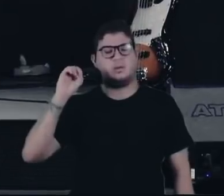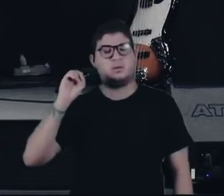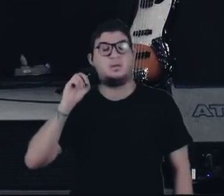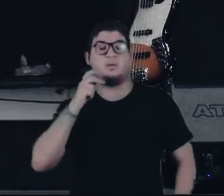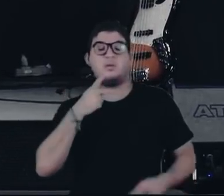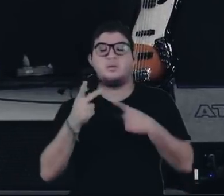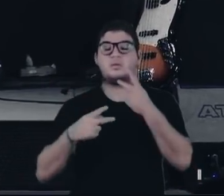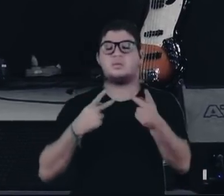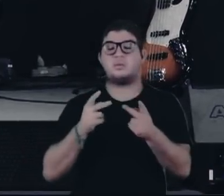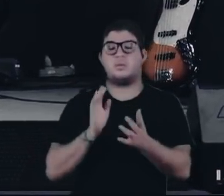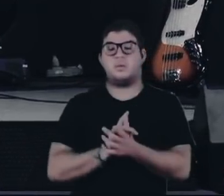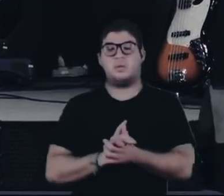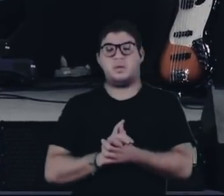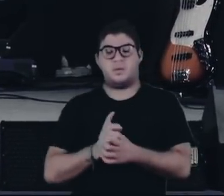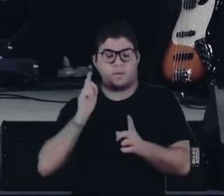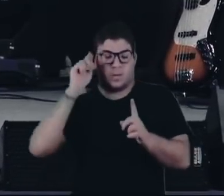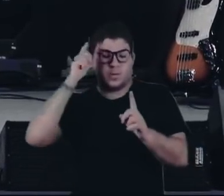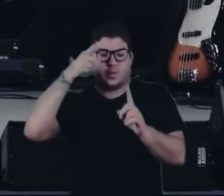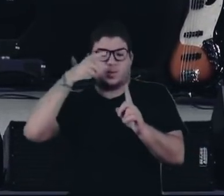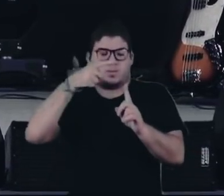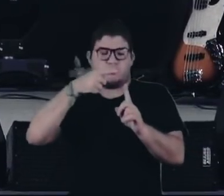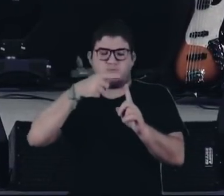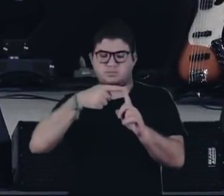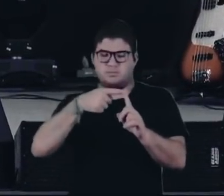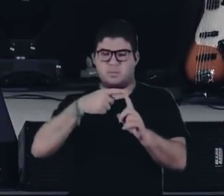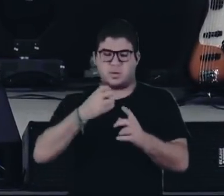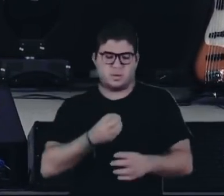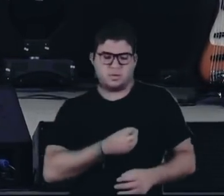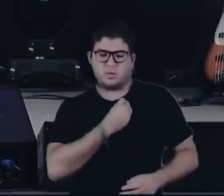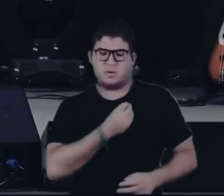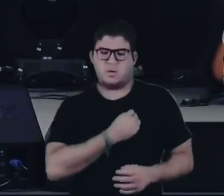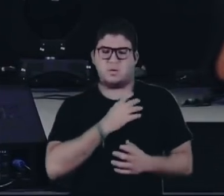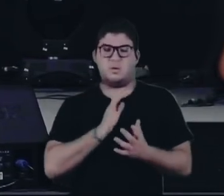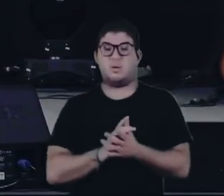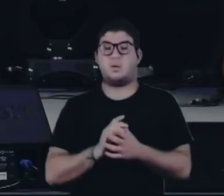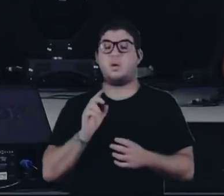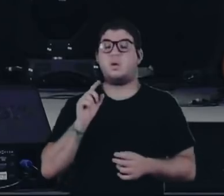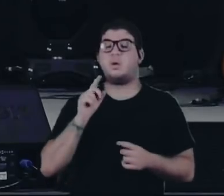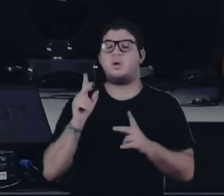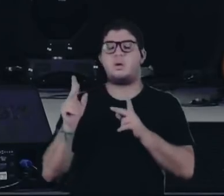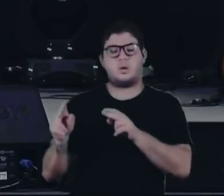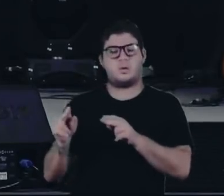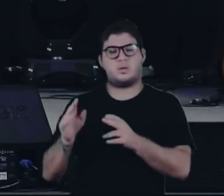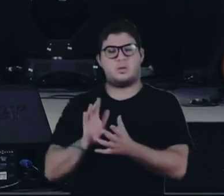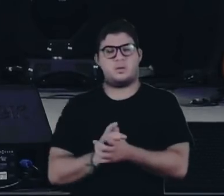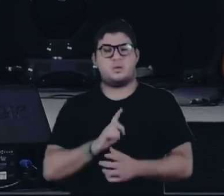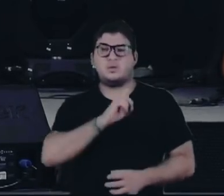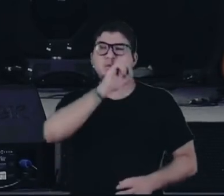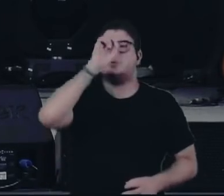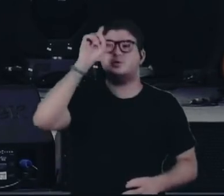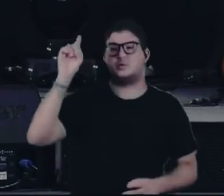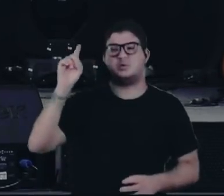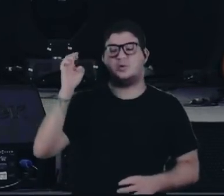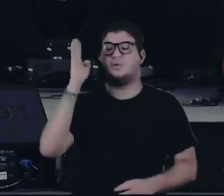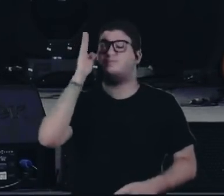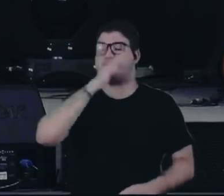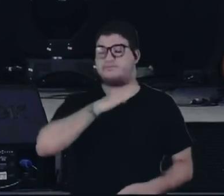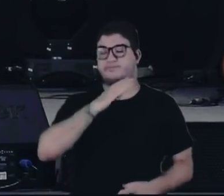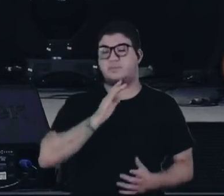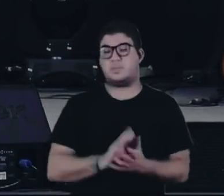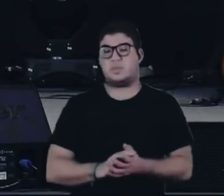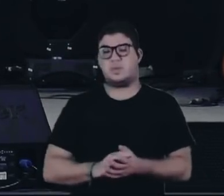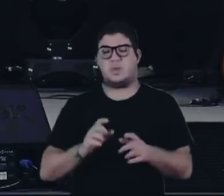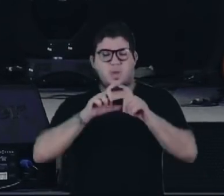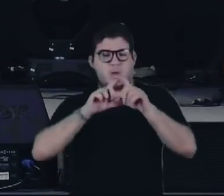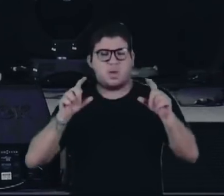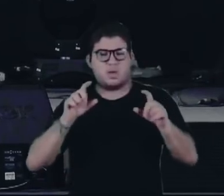andais, não como nécios, mas como sábios. Como? Remindo o tempo, porque os dias são maus. Em algumas